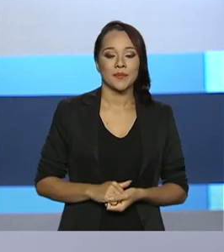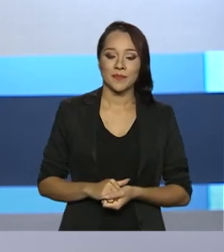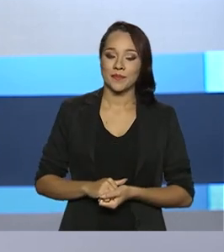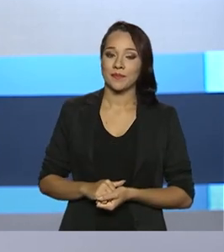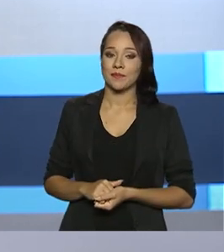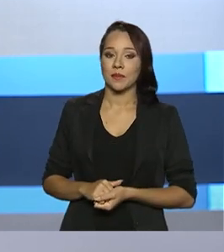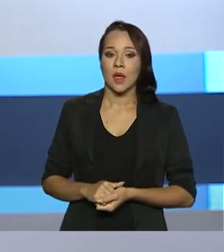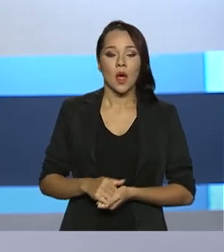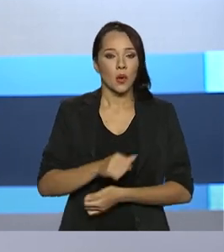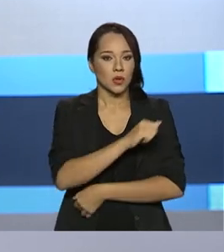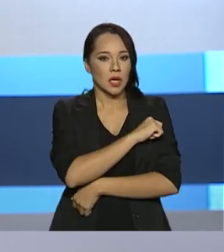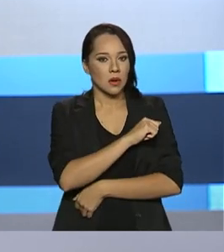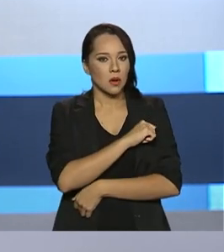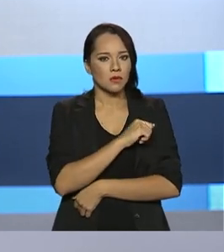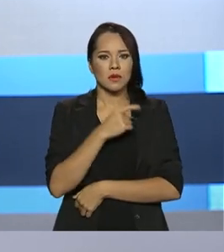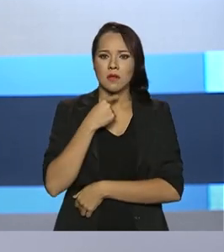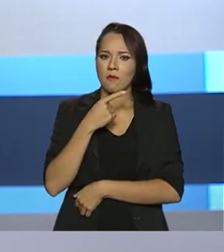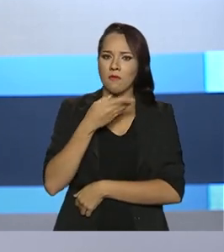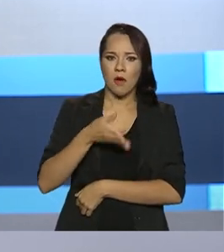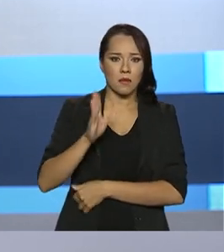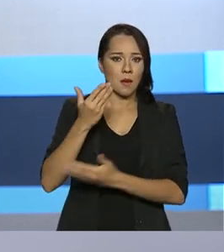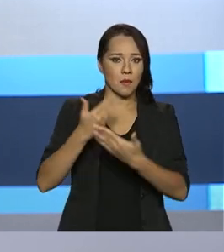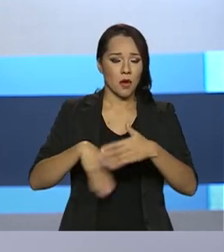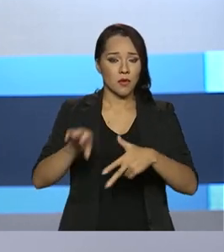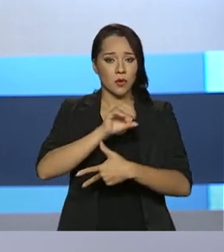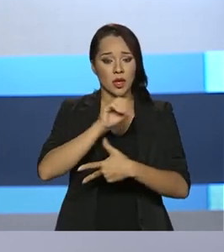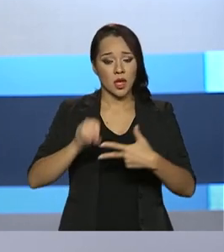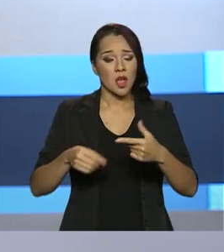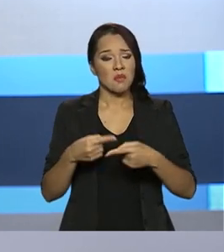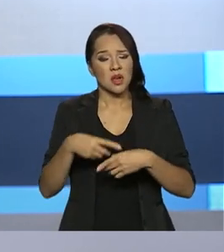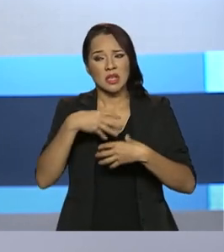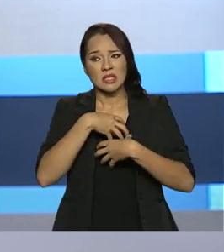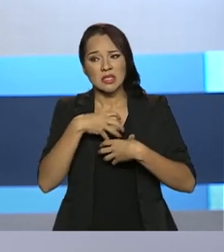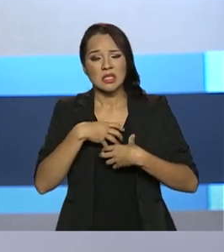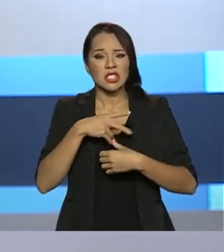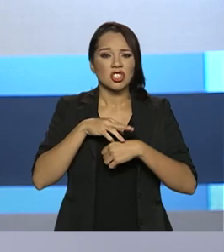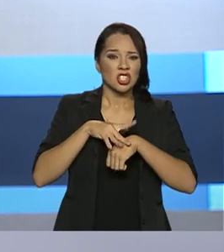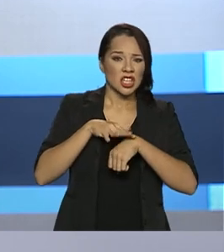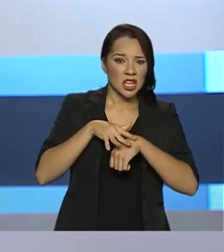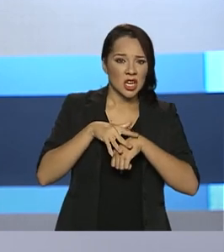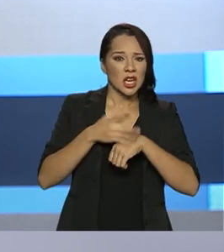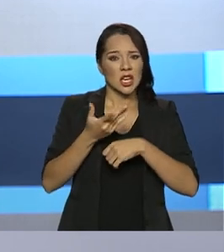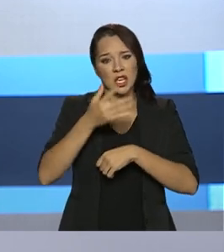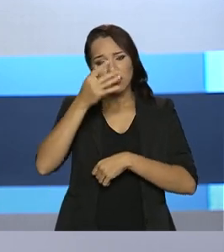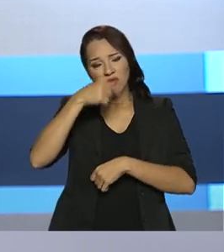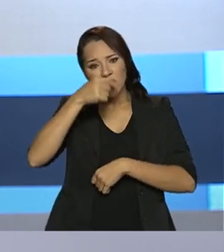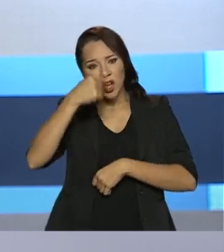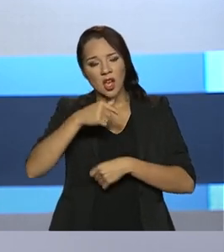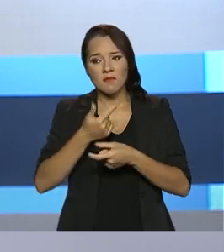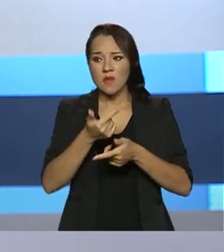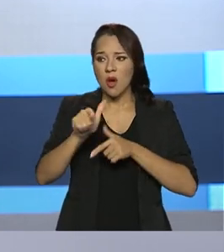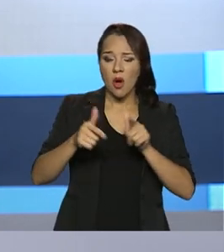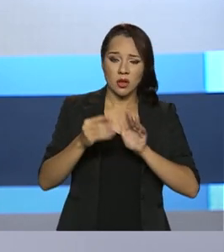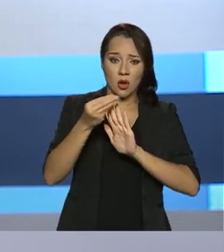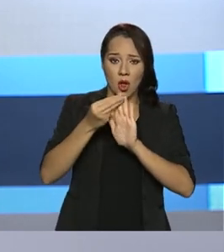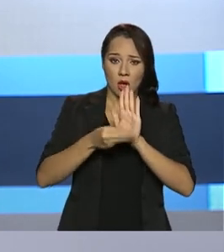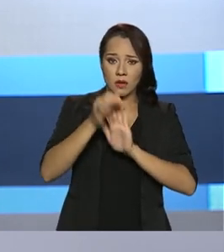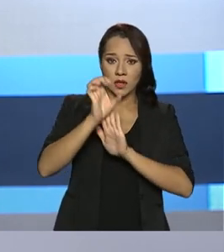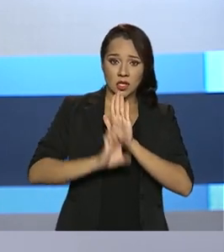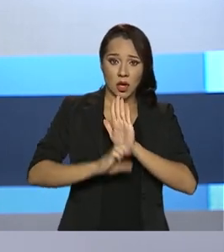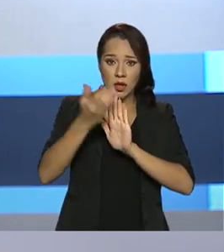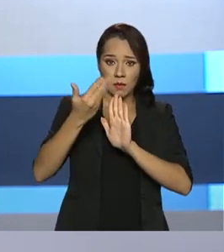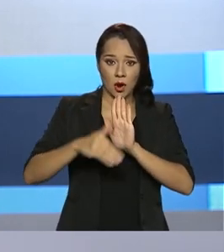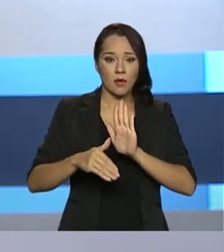e os estudantes que não compareceram ao Enem Por que apresentaram os sintomas de doença infecto-contagiosa que consta no edital